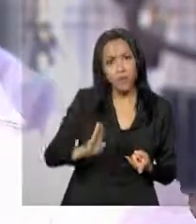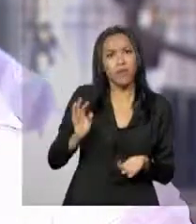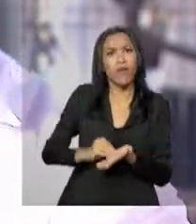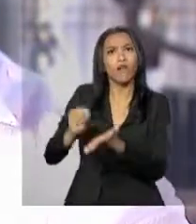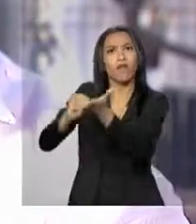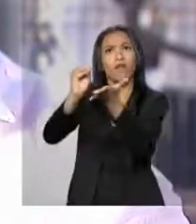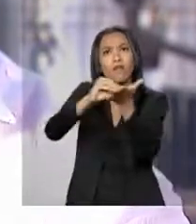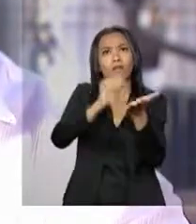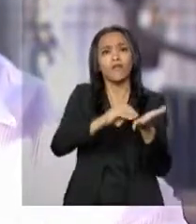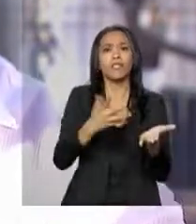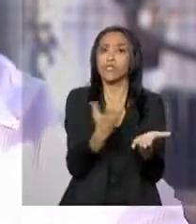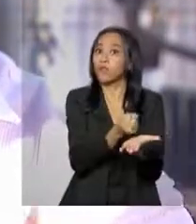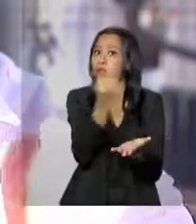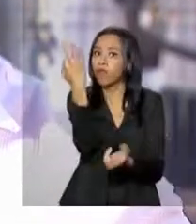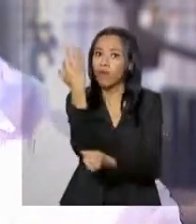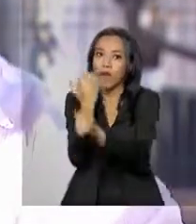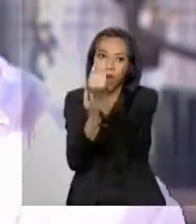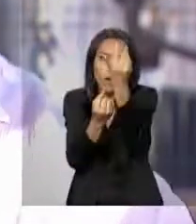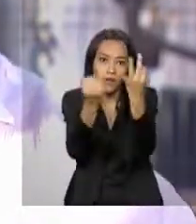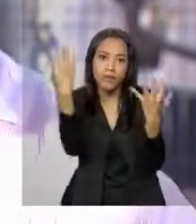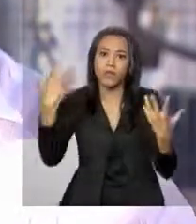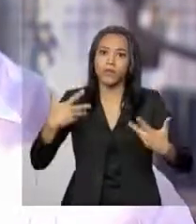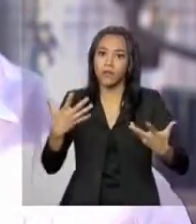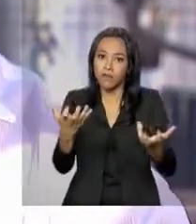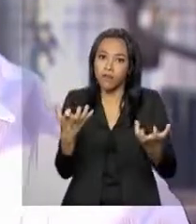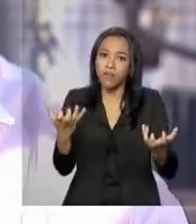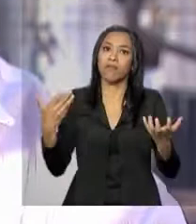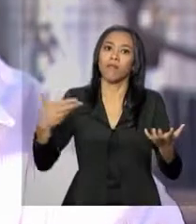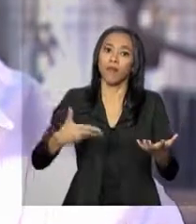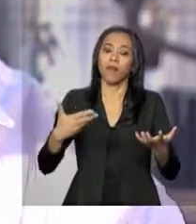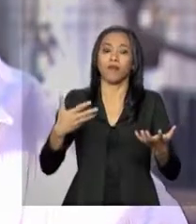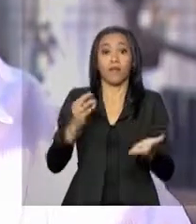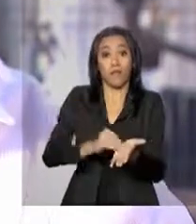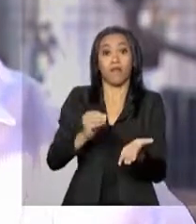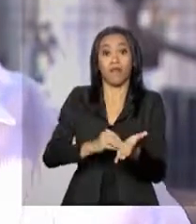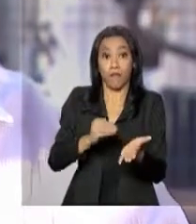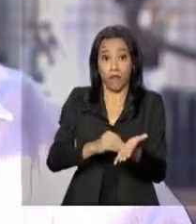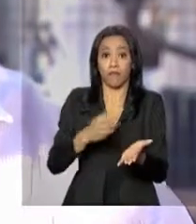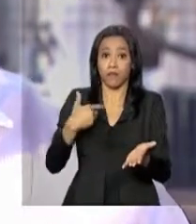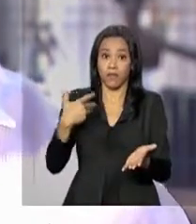são inúmeras indústrias e ainda com capacidade ociosa.